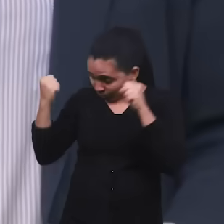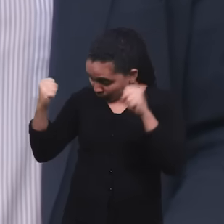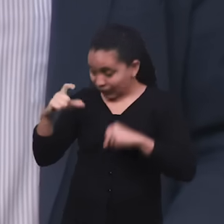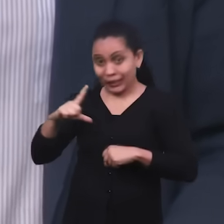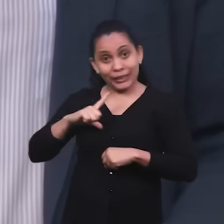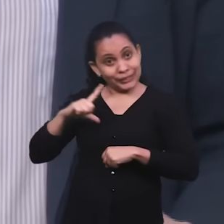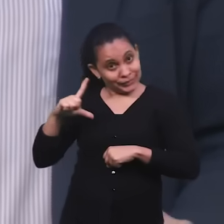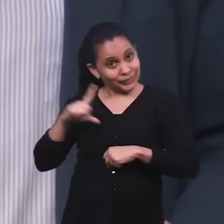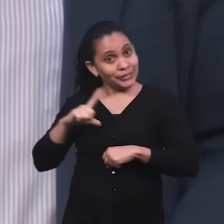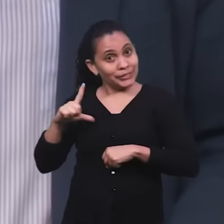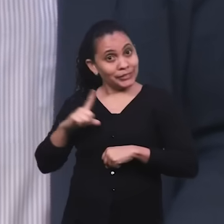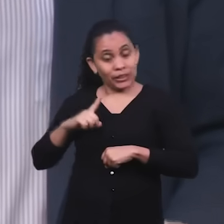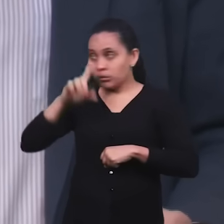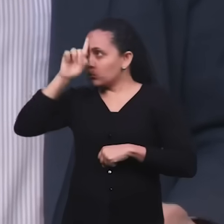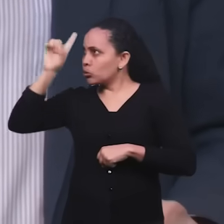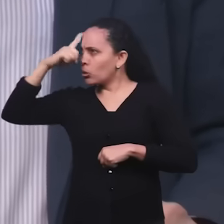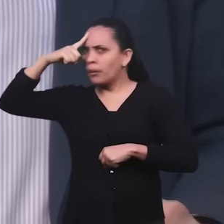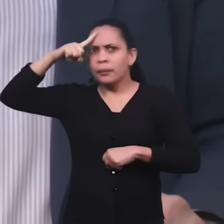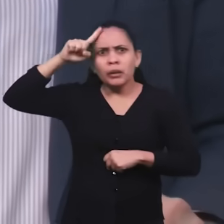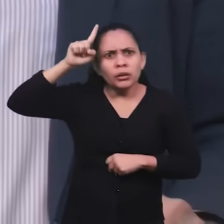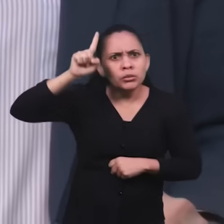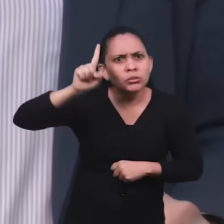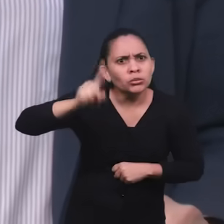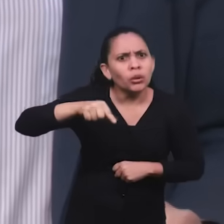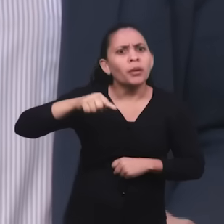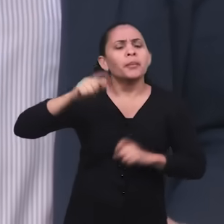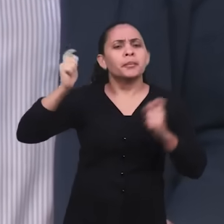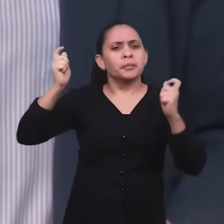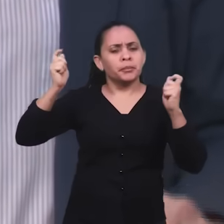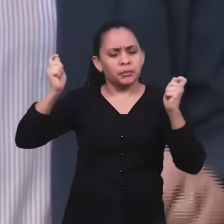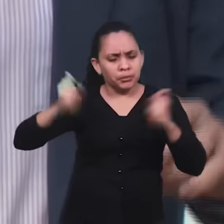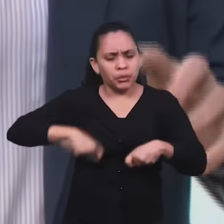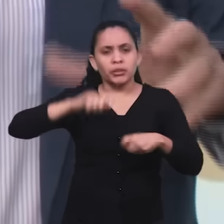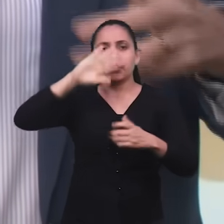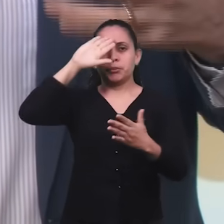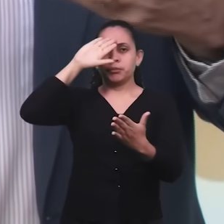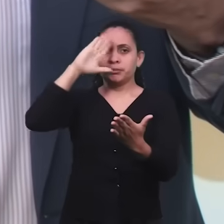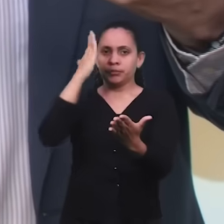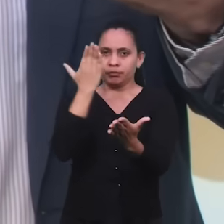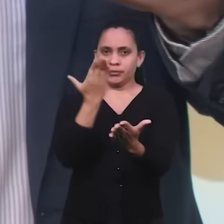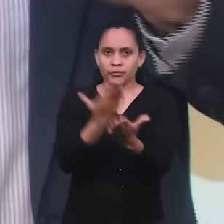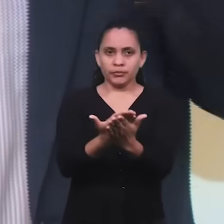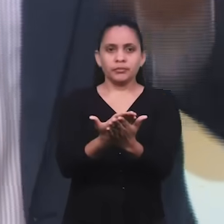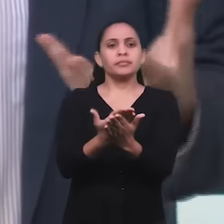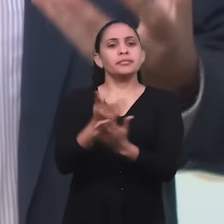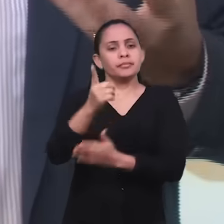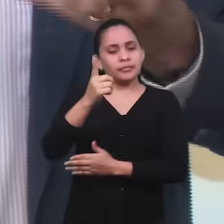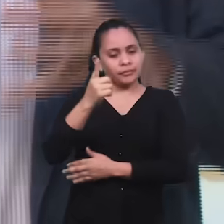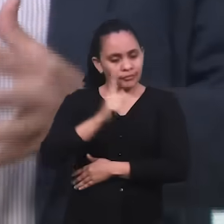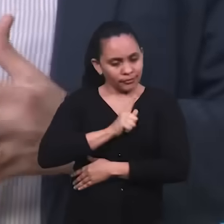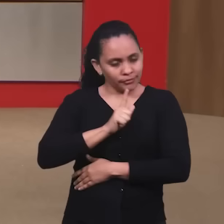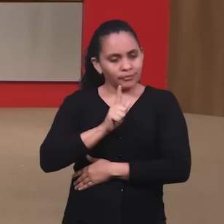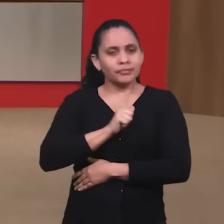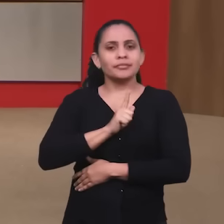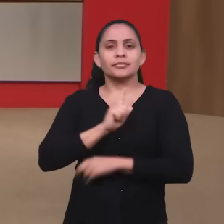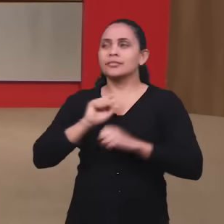e debaixo da palavra dele nós devemos confiar e devemos nos